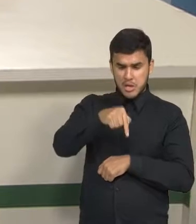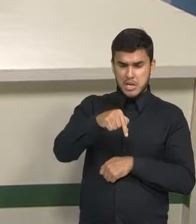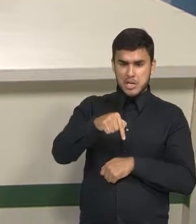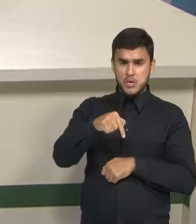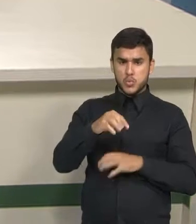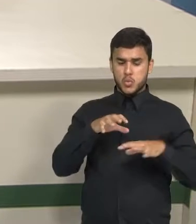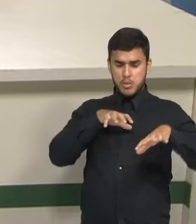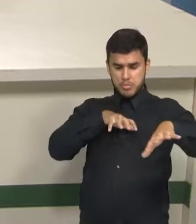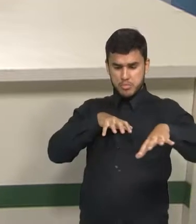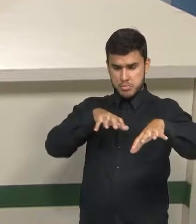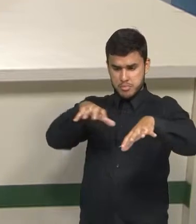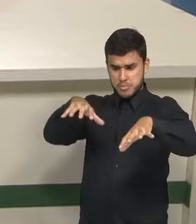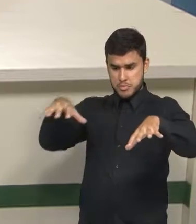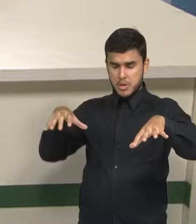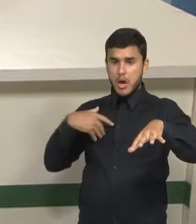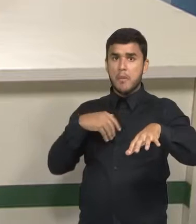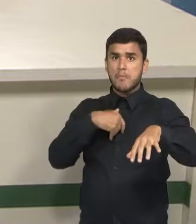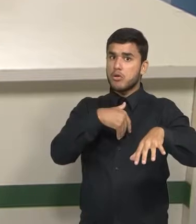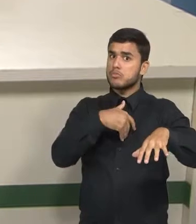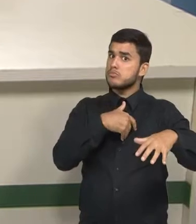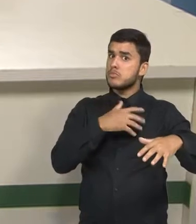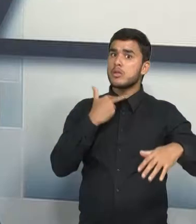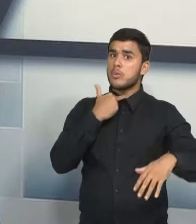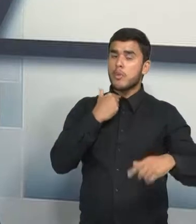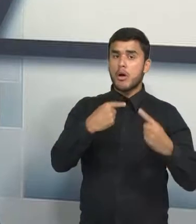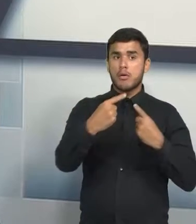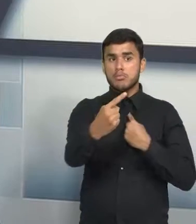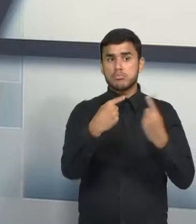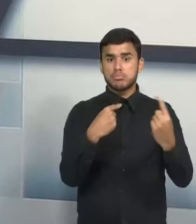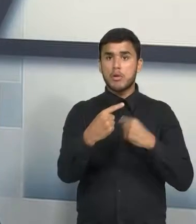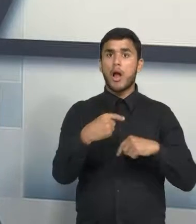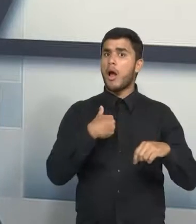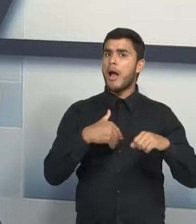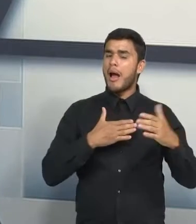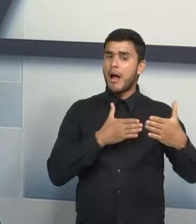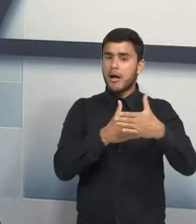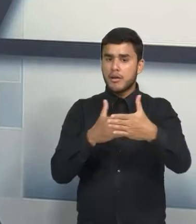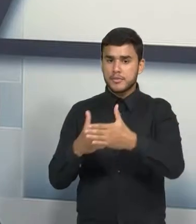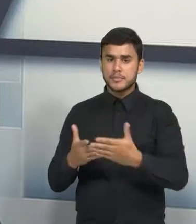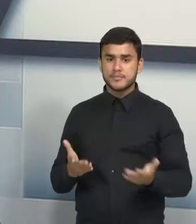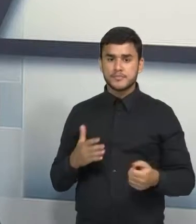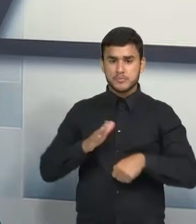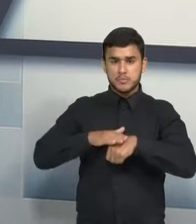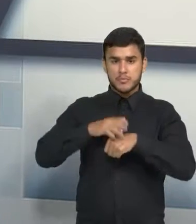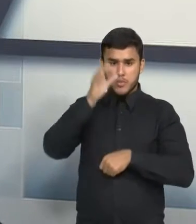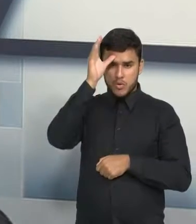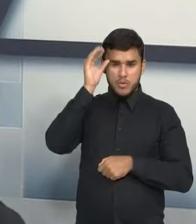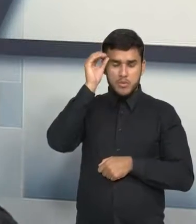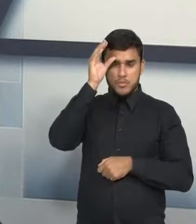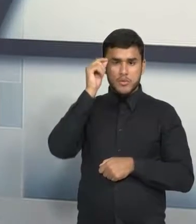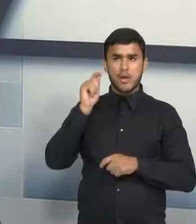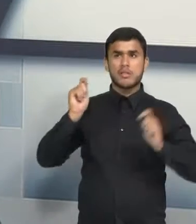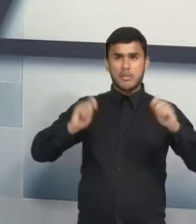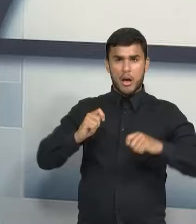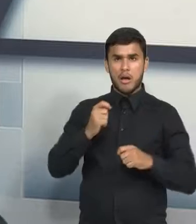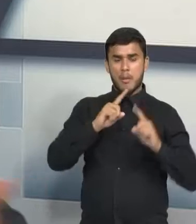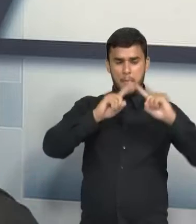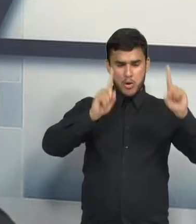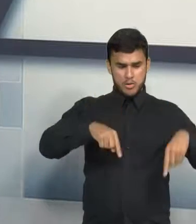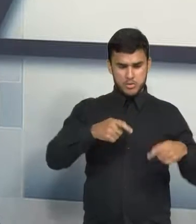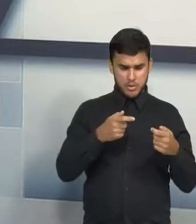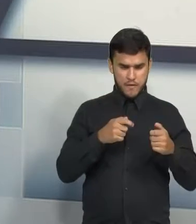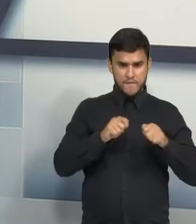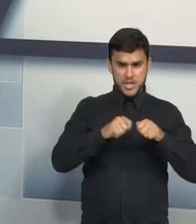um projeto para a Assembleia Legislativa do Estado de Ceará, mudando, mexendo, principalmente nessa